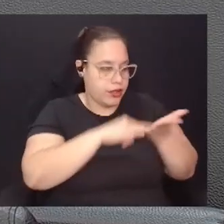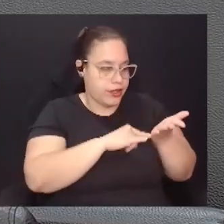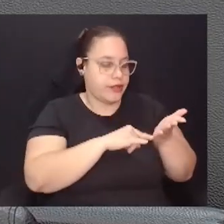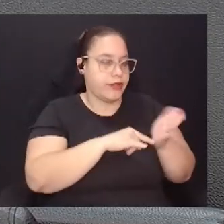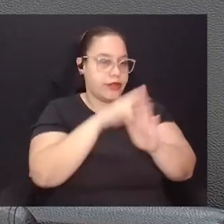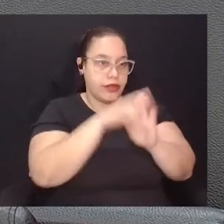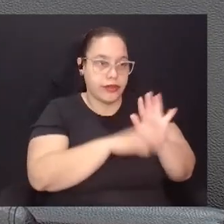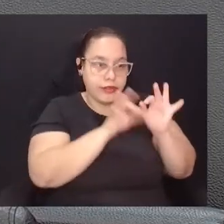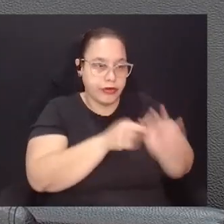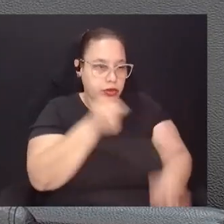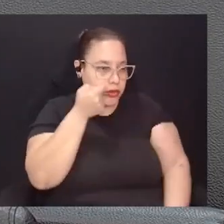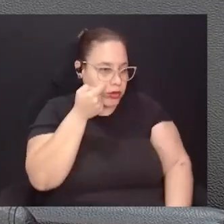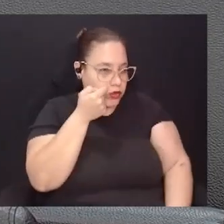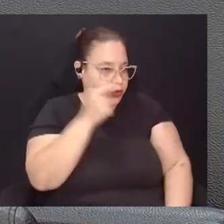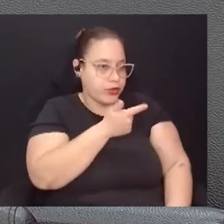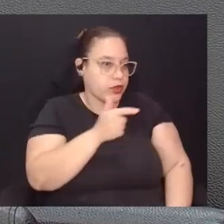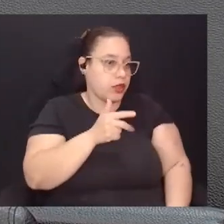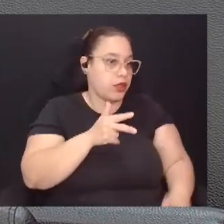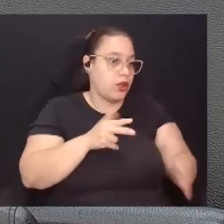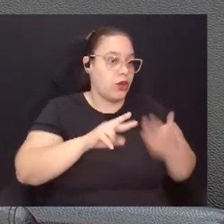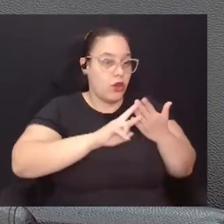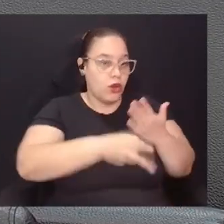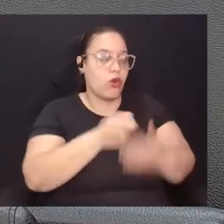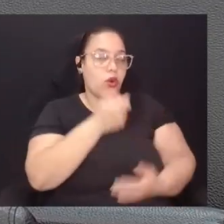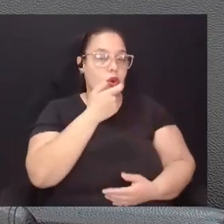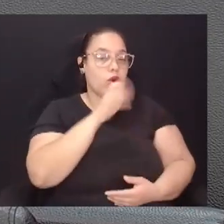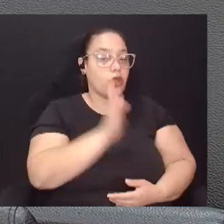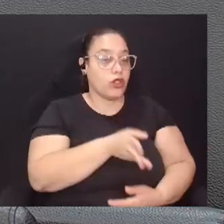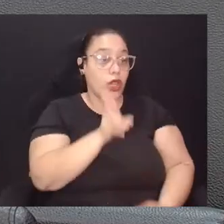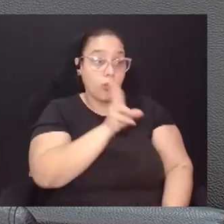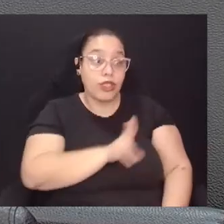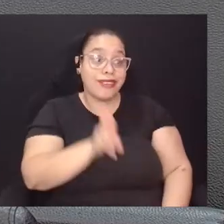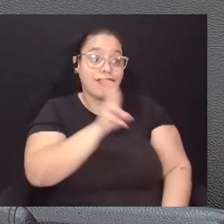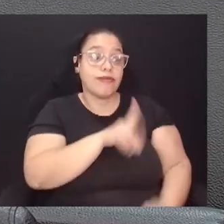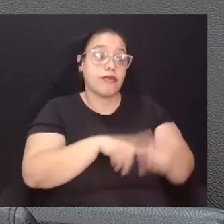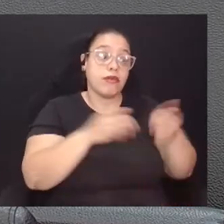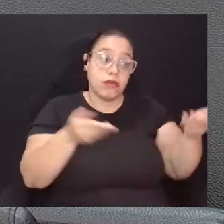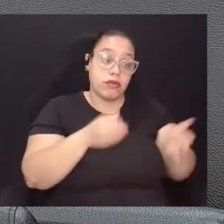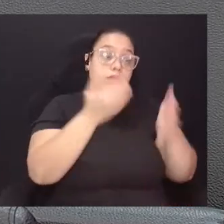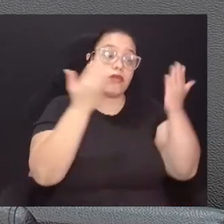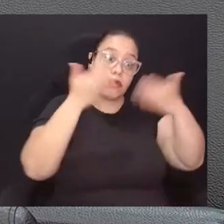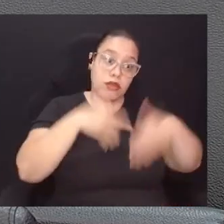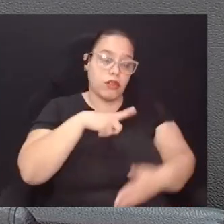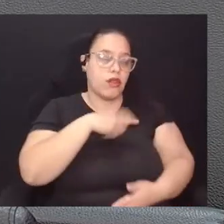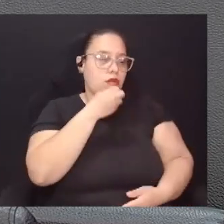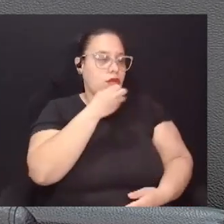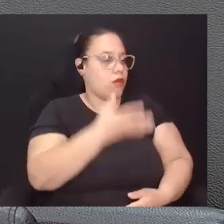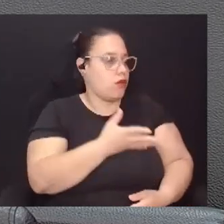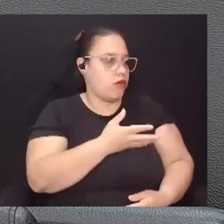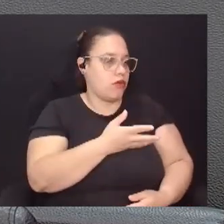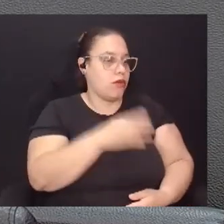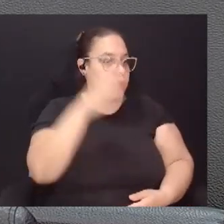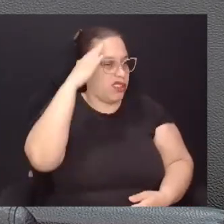Essa regularidade, precisa verificar também se não vai dar interferência com outros medicamentos que fazem utilização, mas hoje, comprovadamente, ela tem um benefício